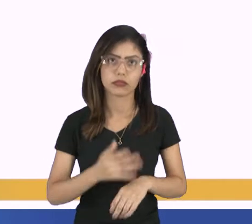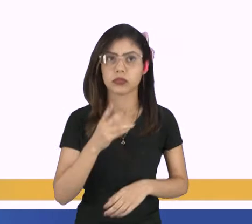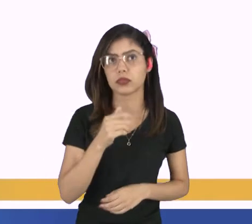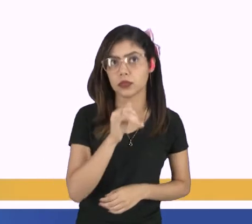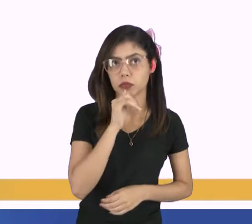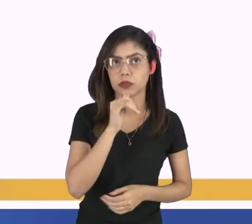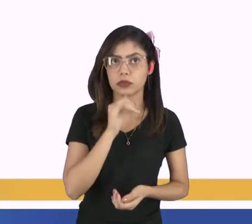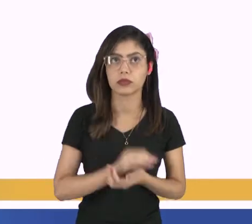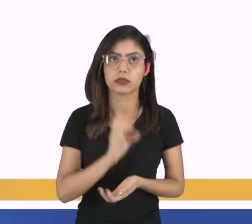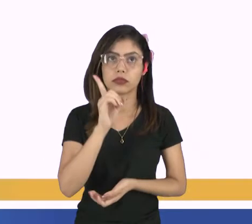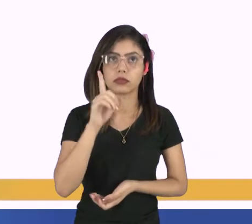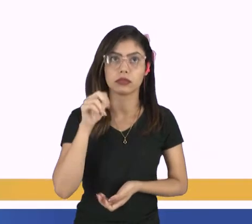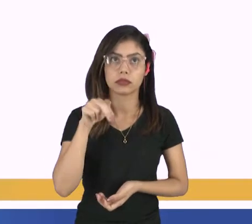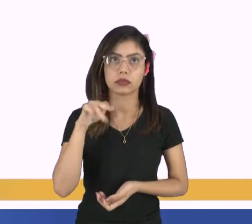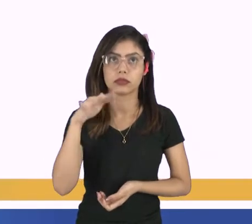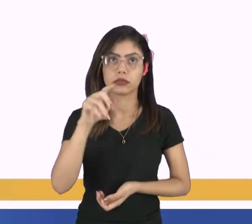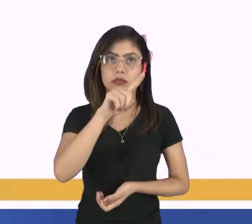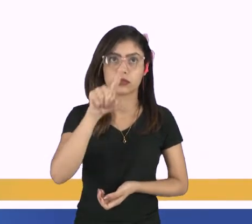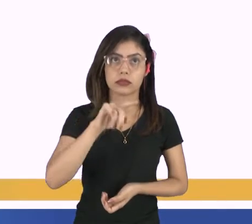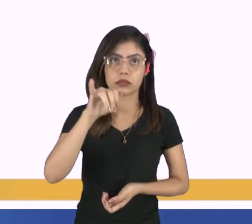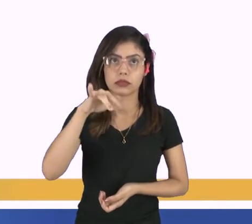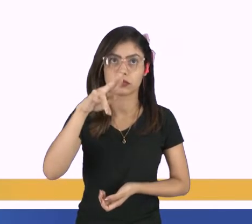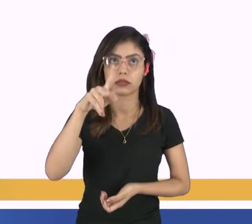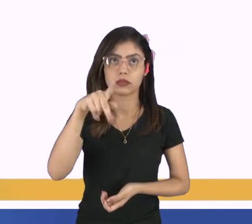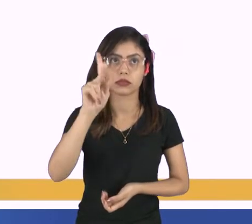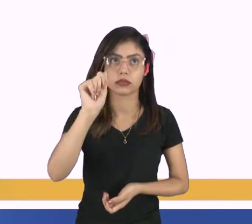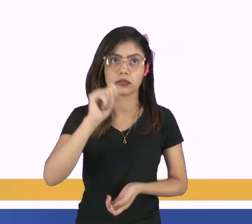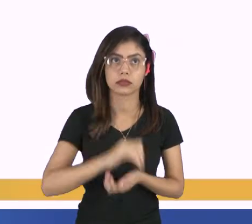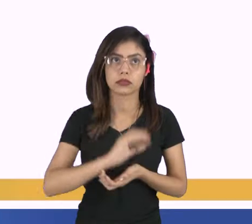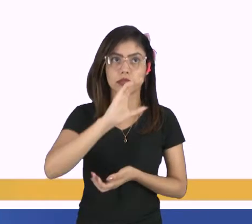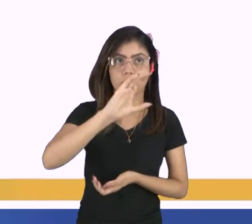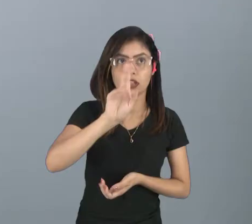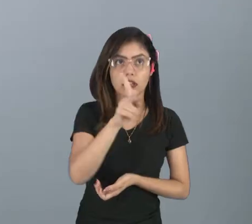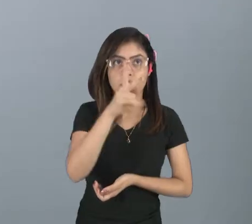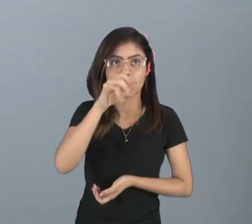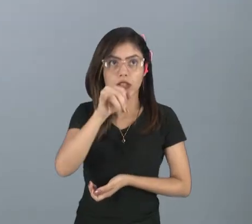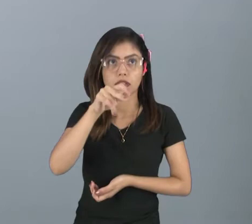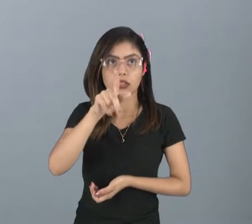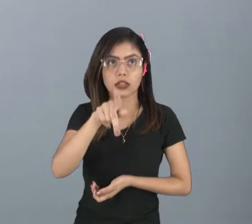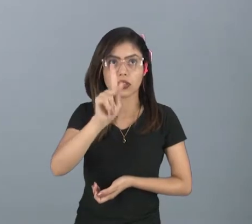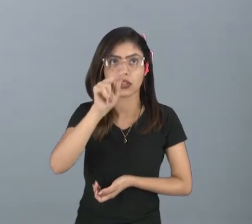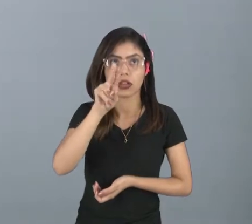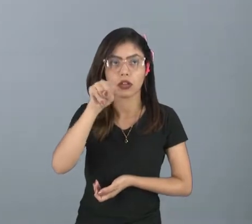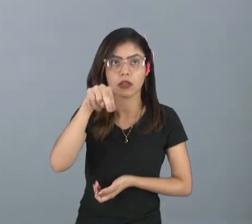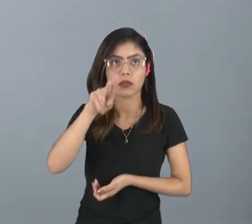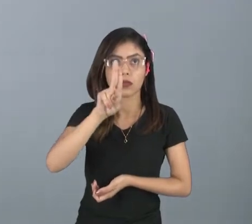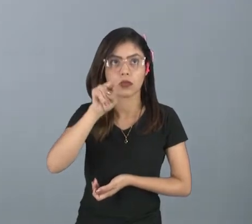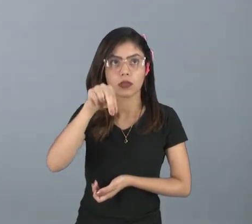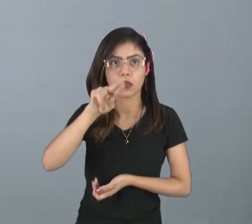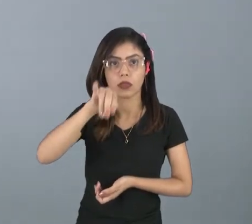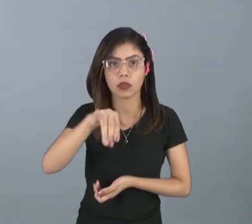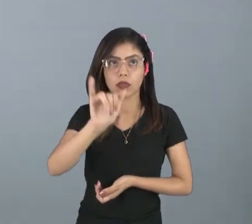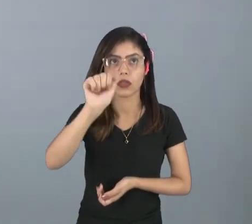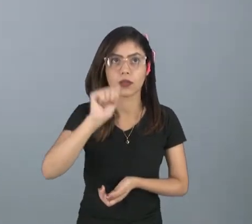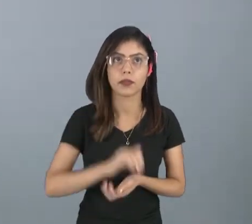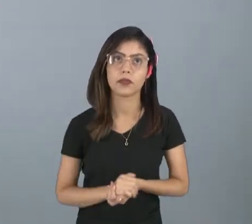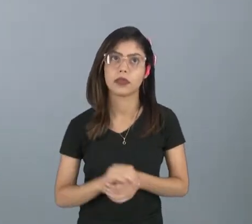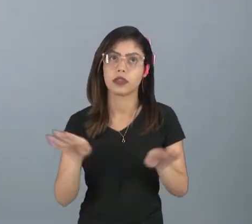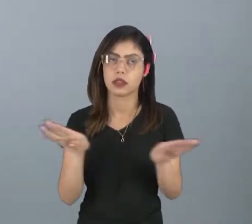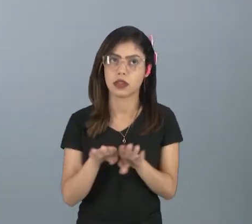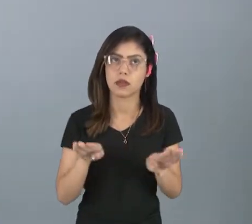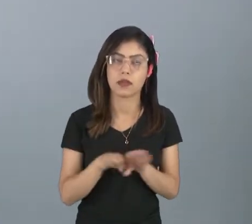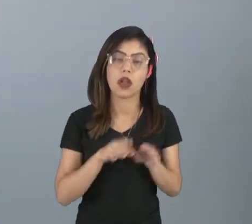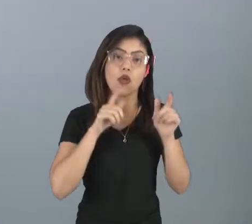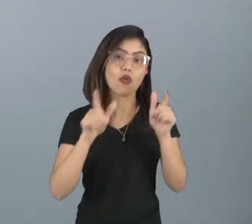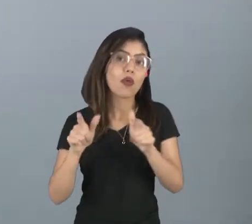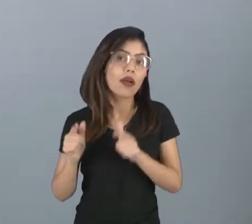como dengue, zika e também chikungunya, né? Que resulta do quê? A água acumulada em alguns reservatórios, que vai ser o